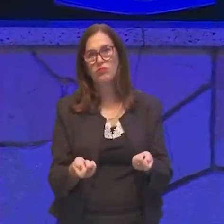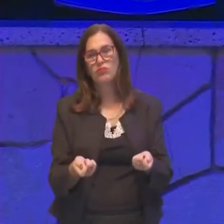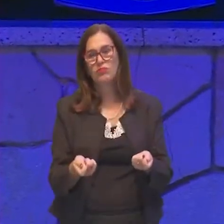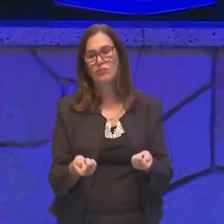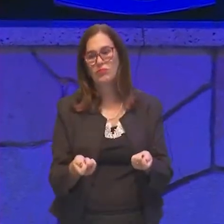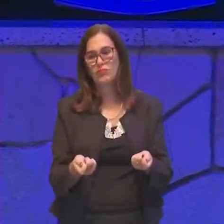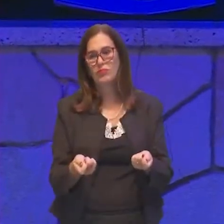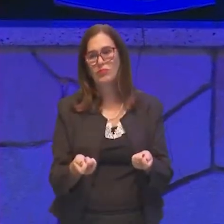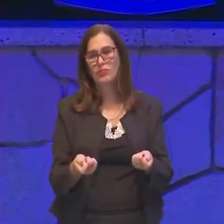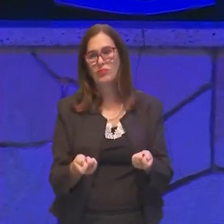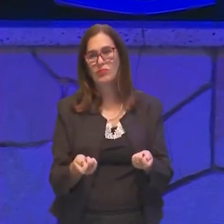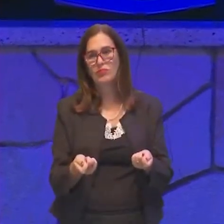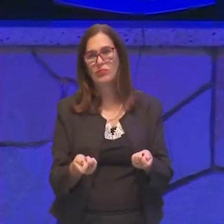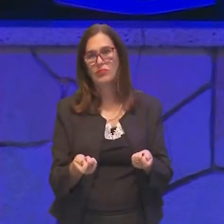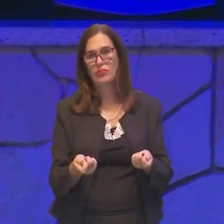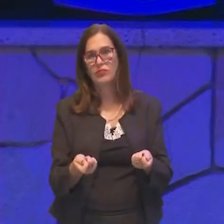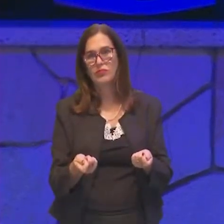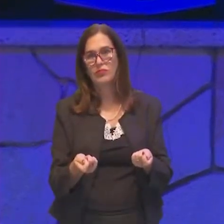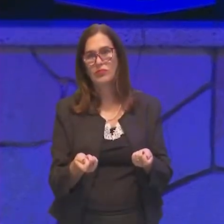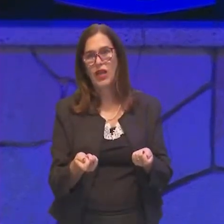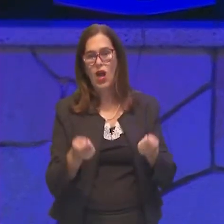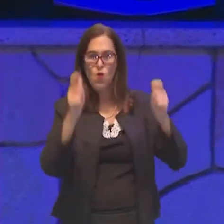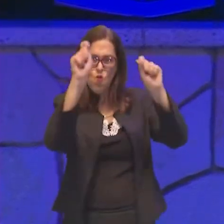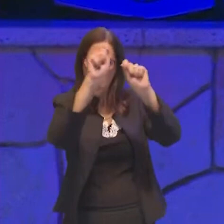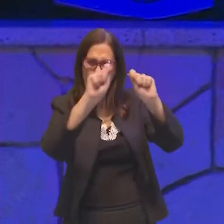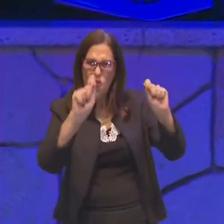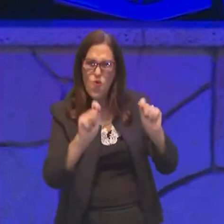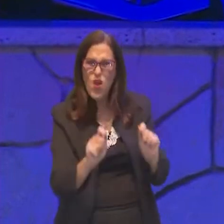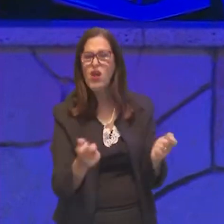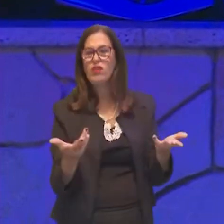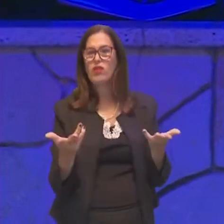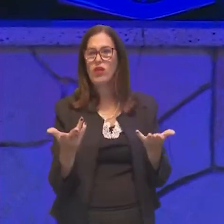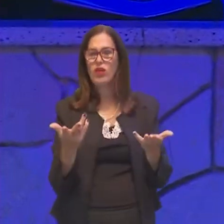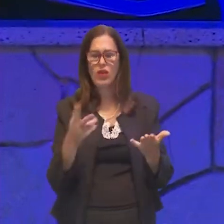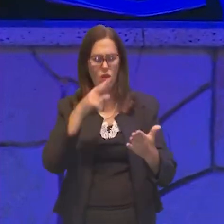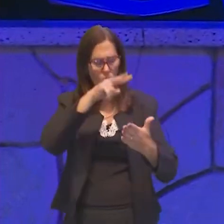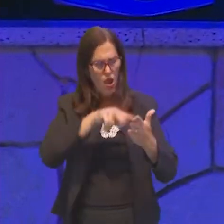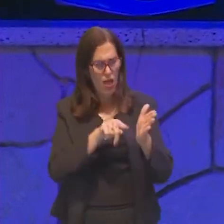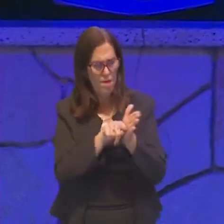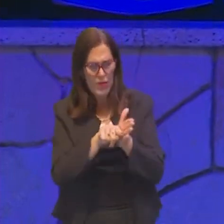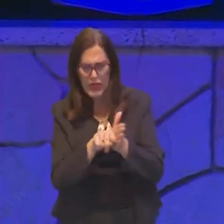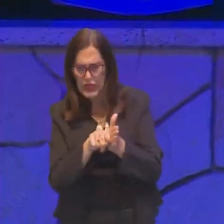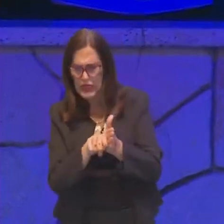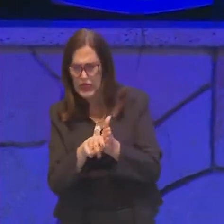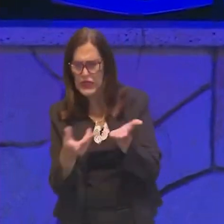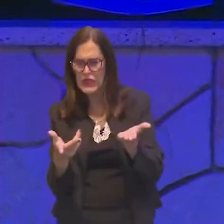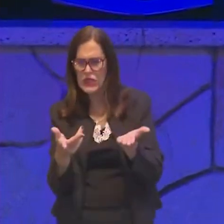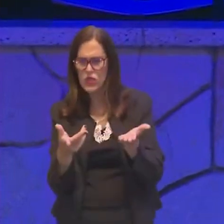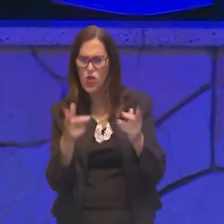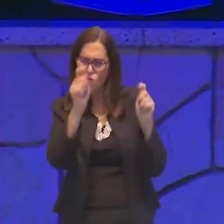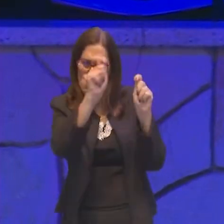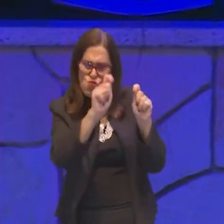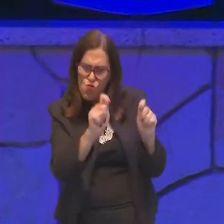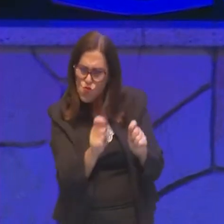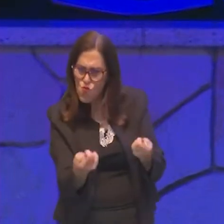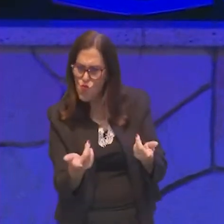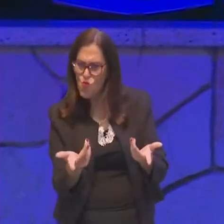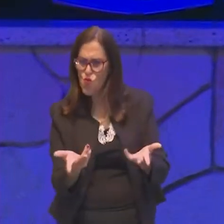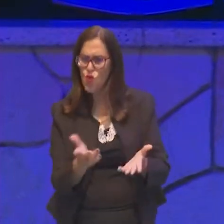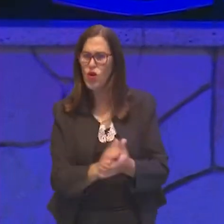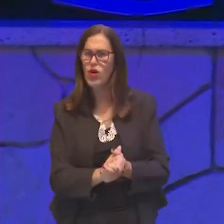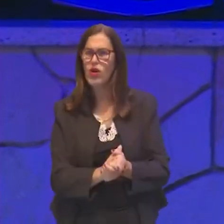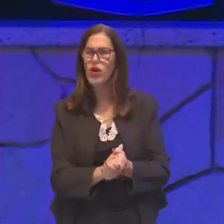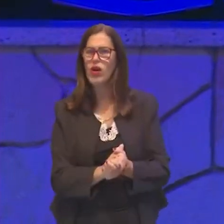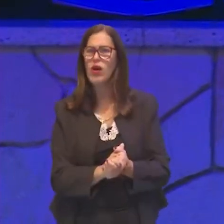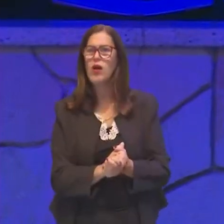mas uma entidade. E quando eu estava lendo e pesquisando sobre mamon, esta entidade que inclusive